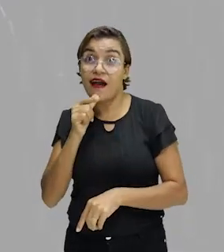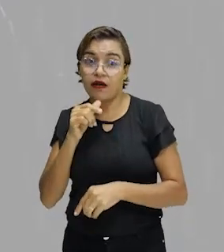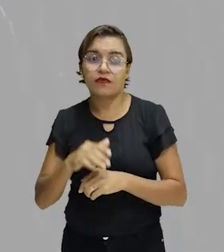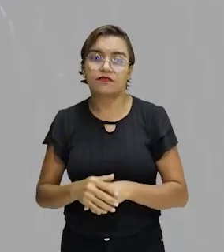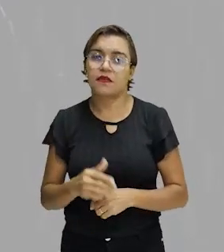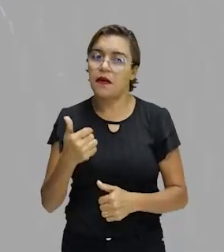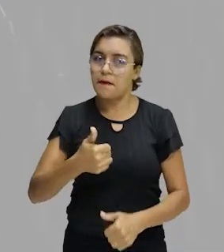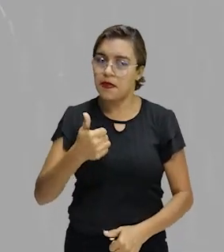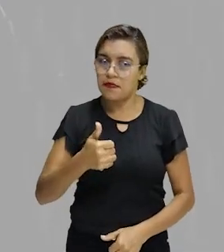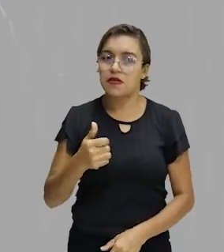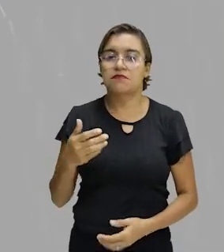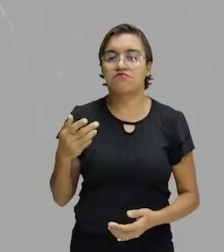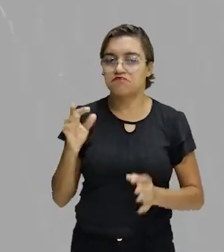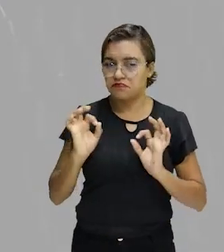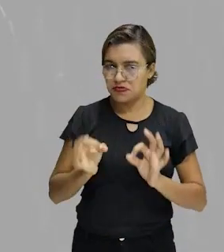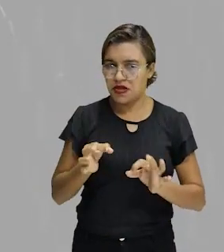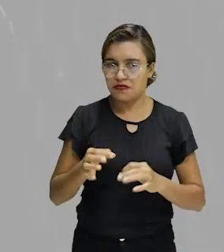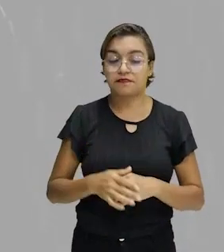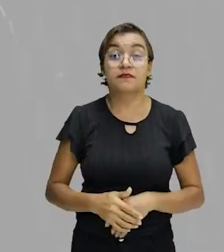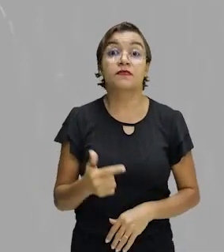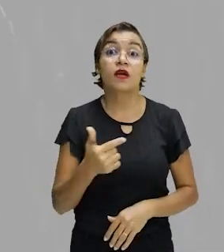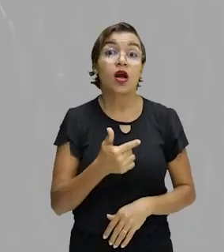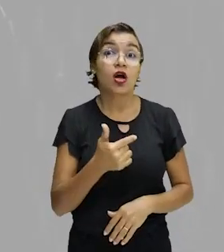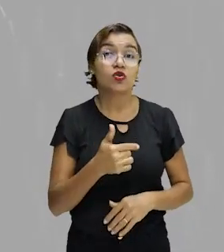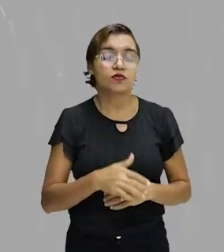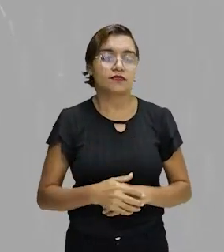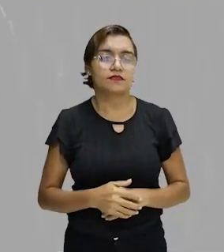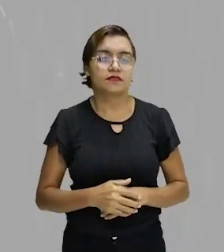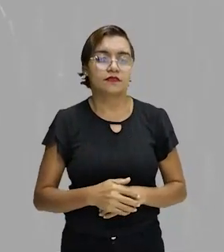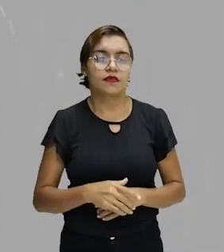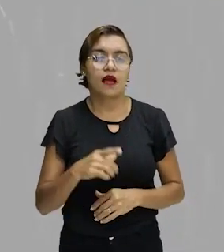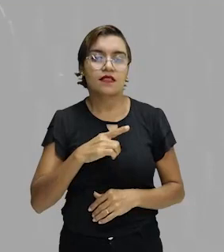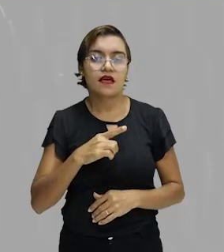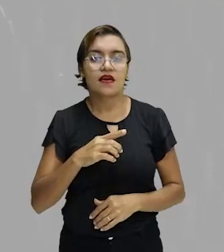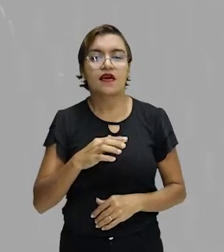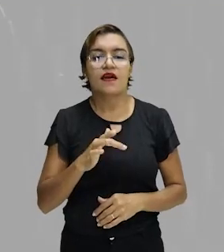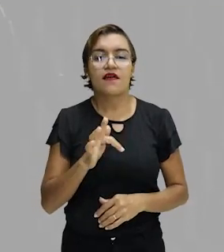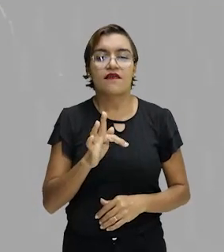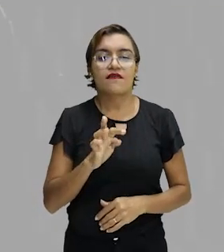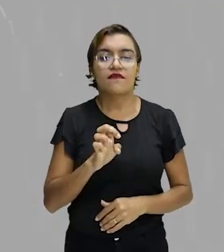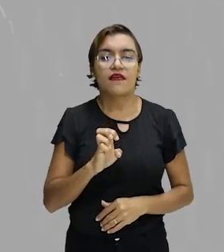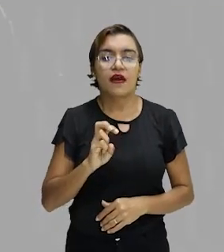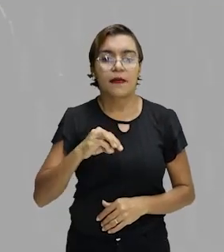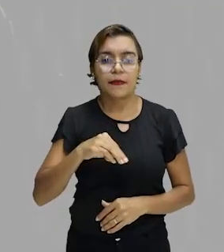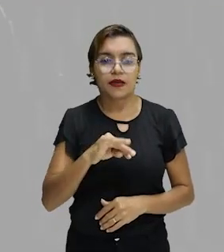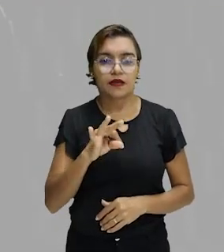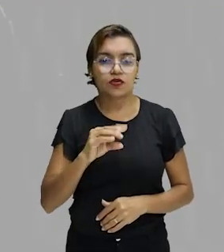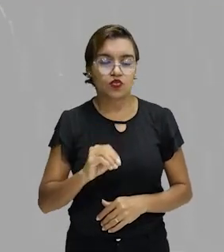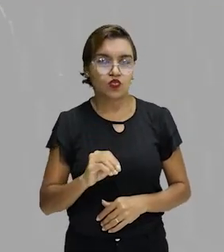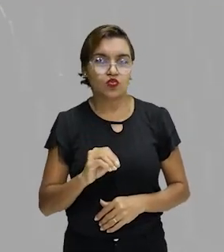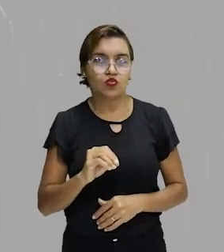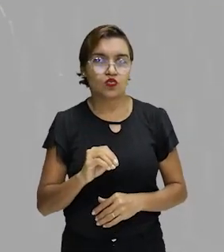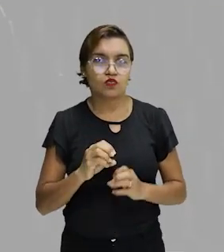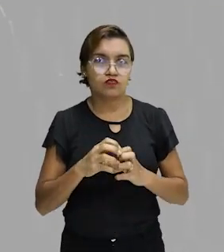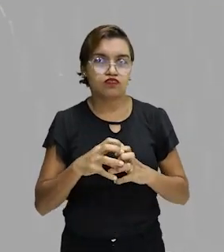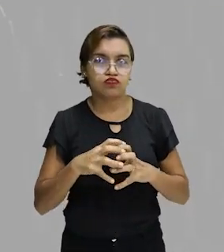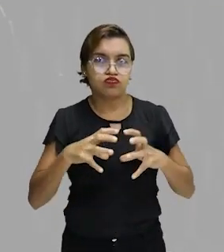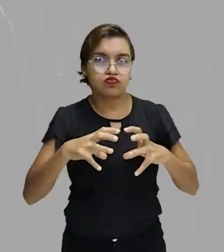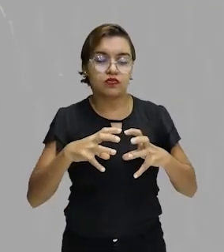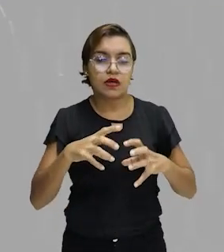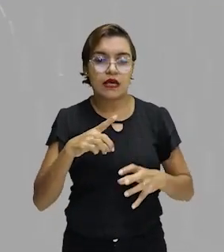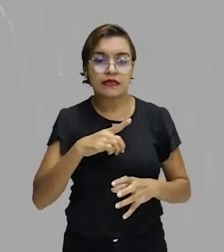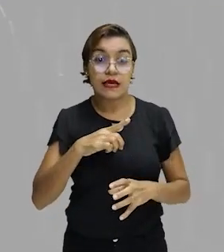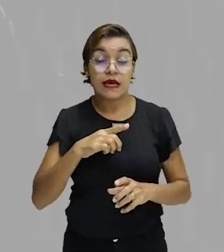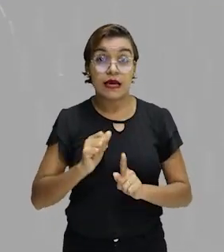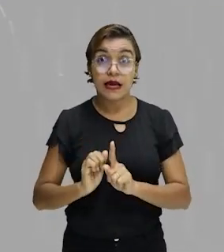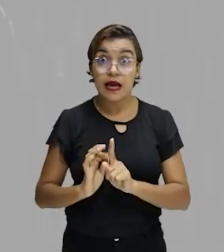correto. 2. A atuação do fermento faz a bolinha flutuar, porque a fermentação libera gás